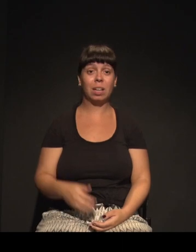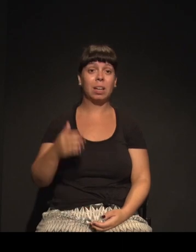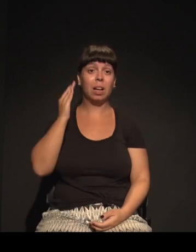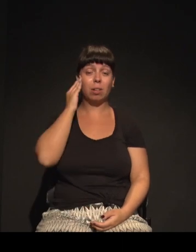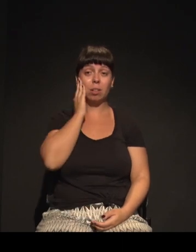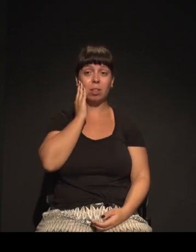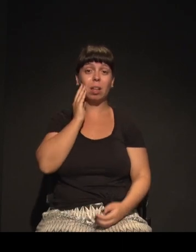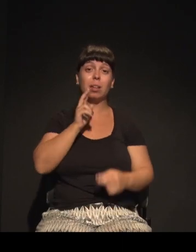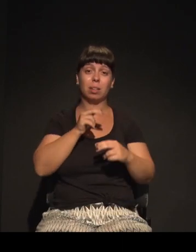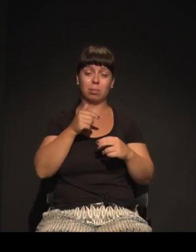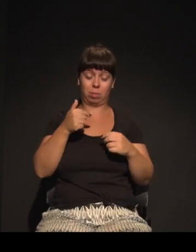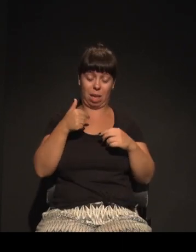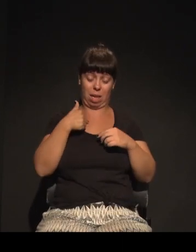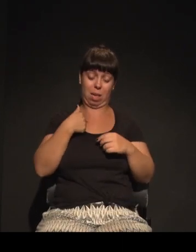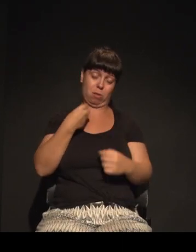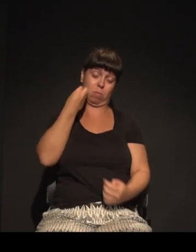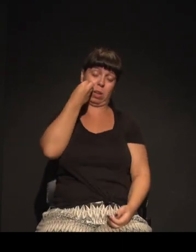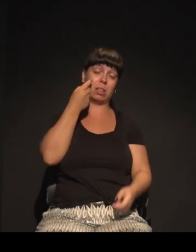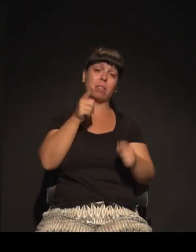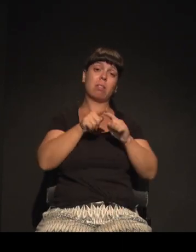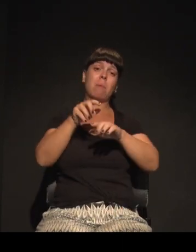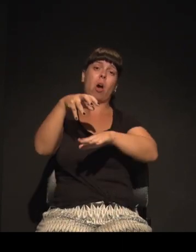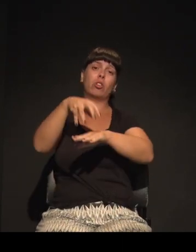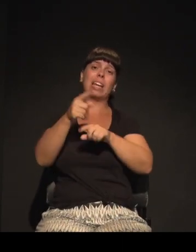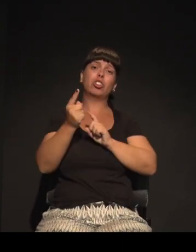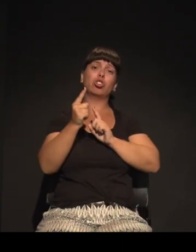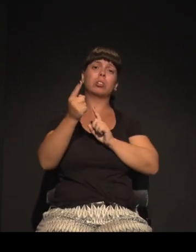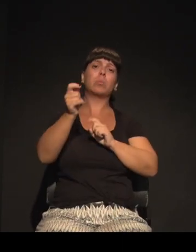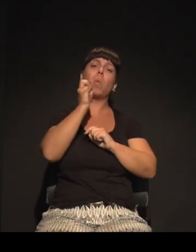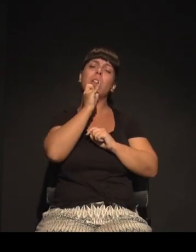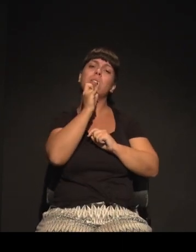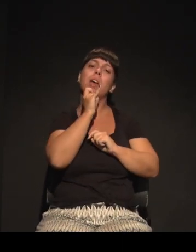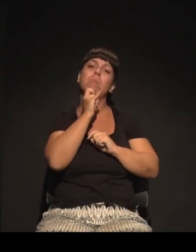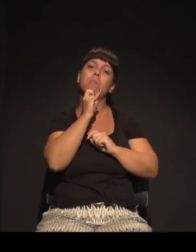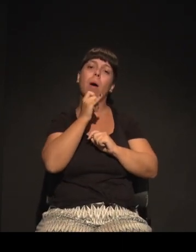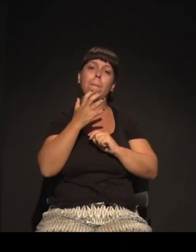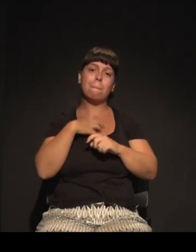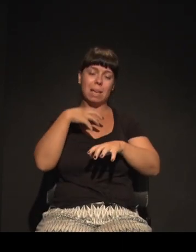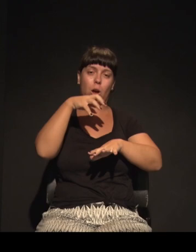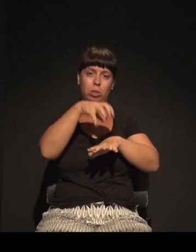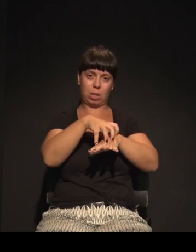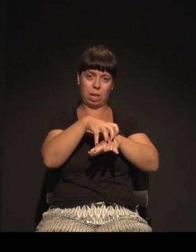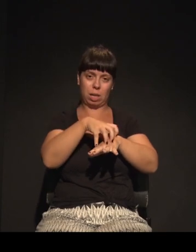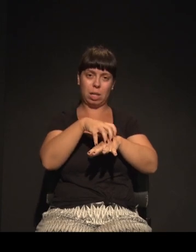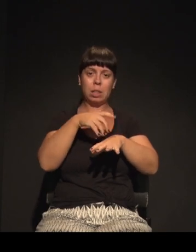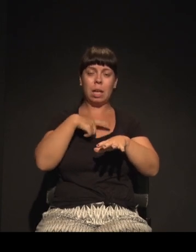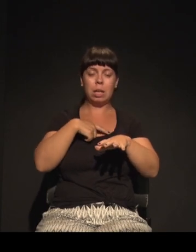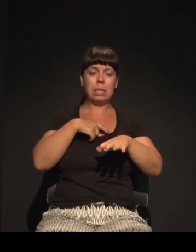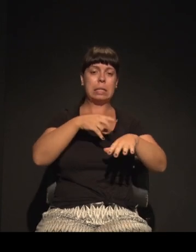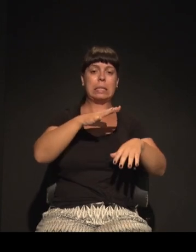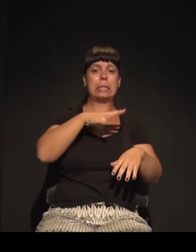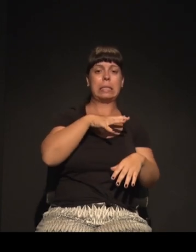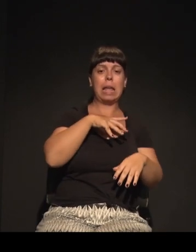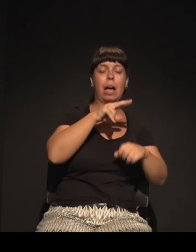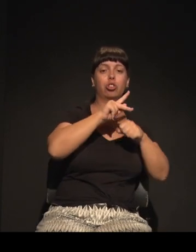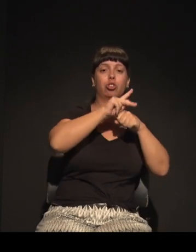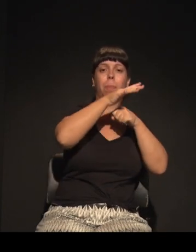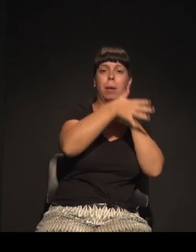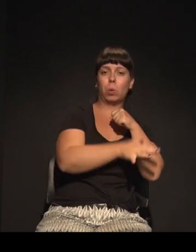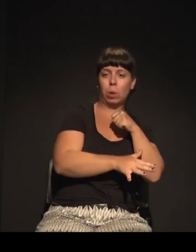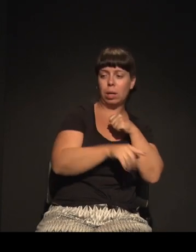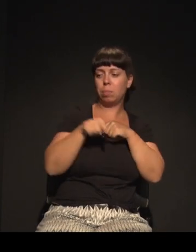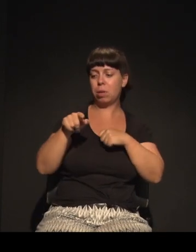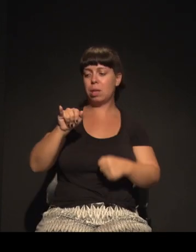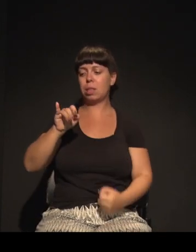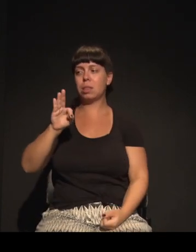em aldeias bem distante por exemplo eu moro numa aldeia entre duas cidades de peruíbe itanhaém mesmo assim é complicado